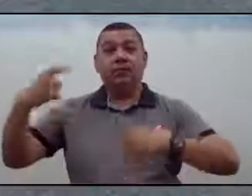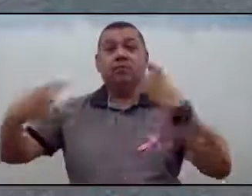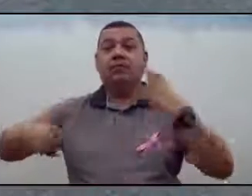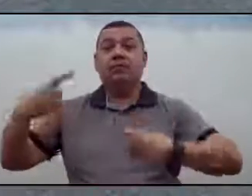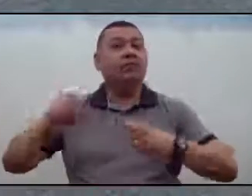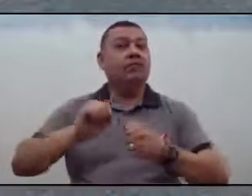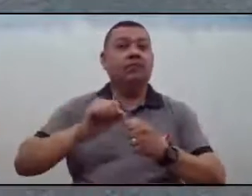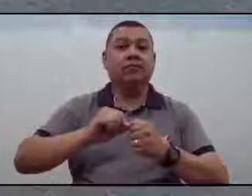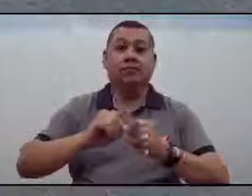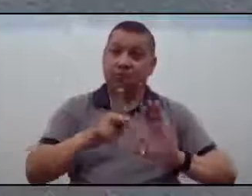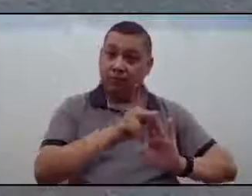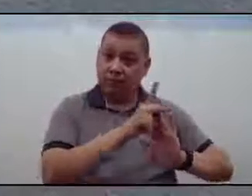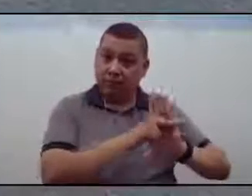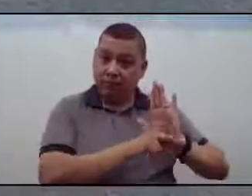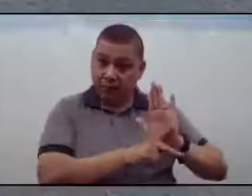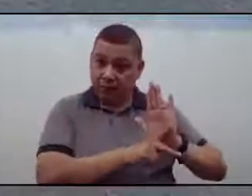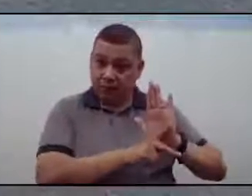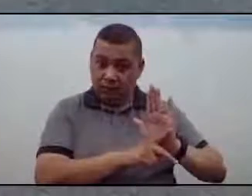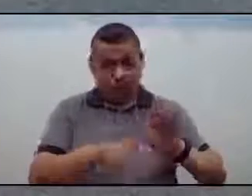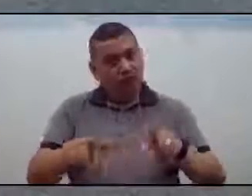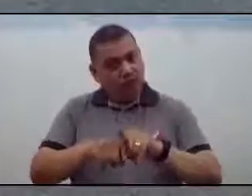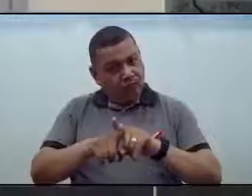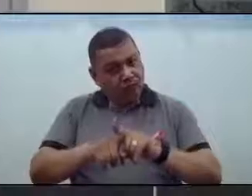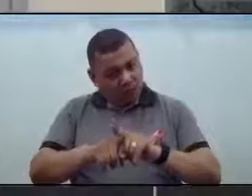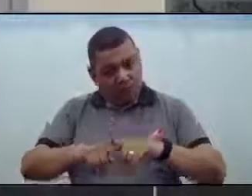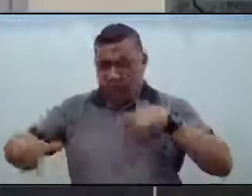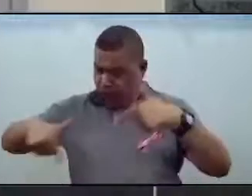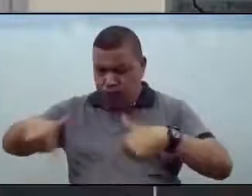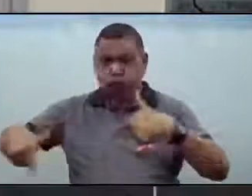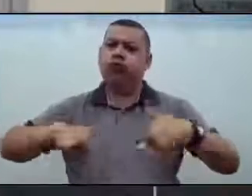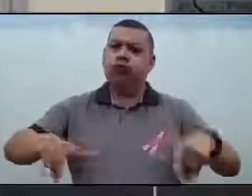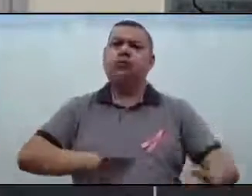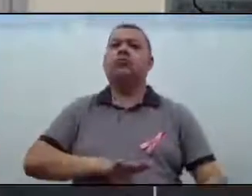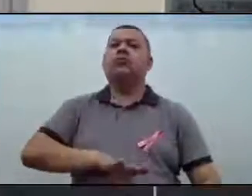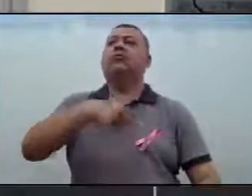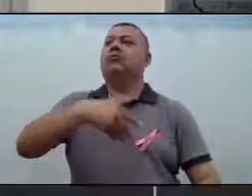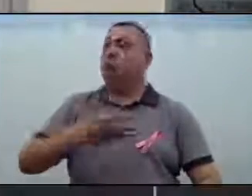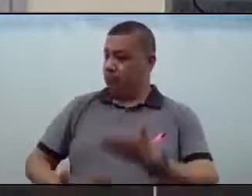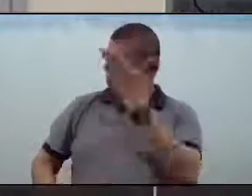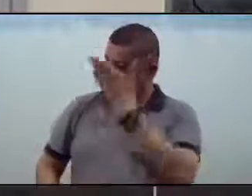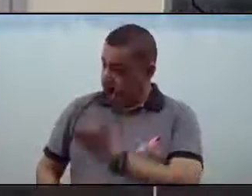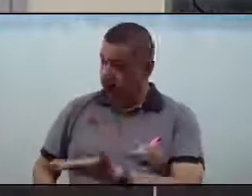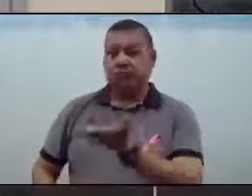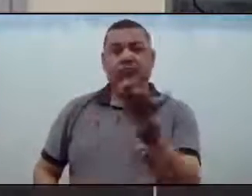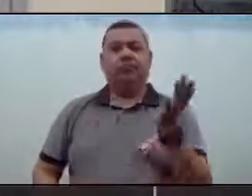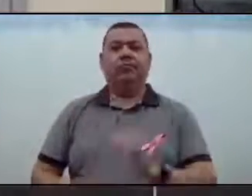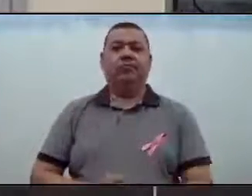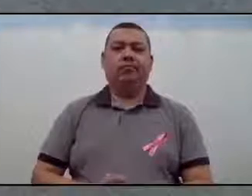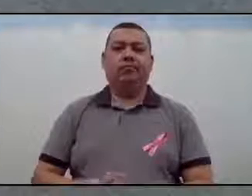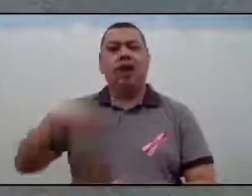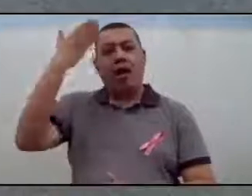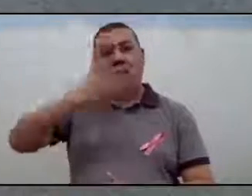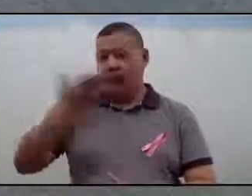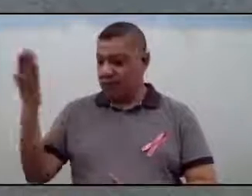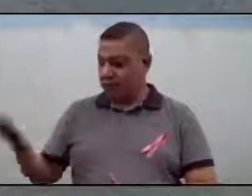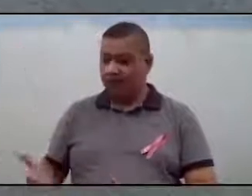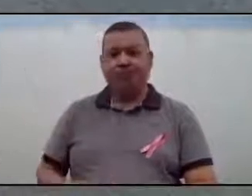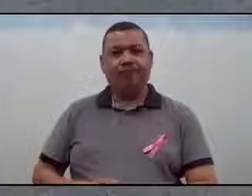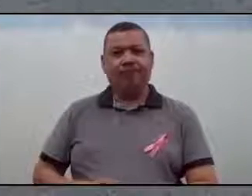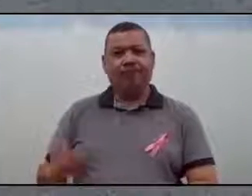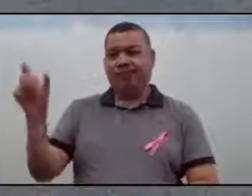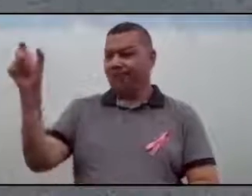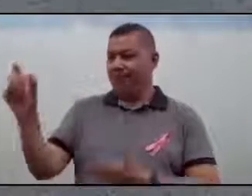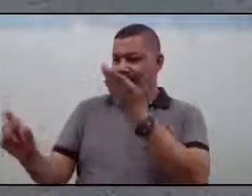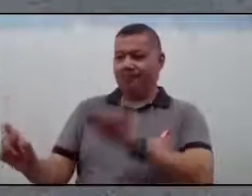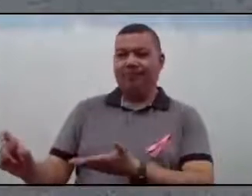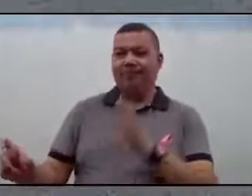com projetos, com garra, com determinação, está aqui o exemplo, né? Deputada Silvia Cristina, com o